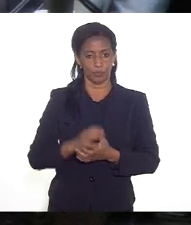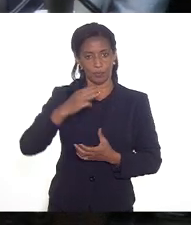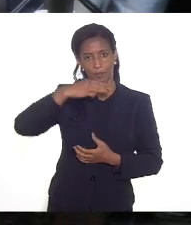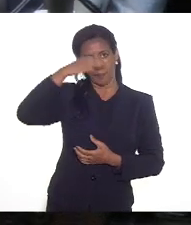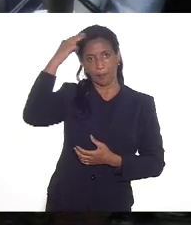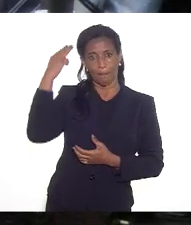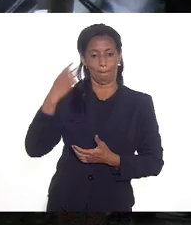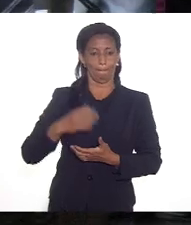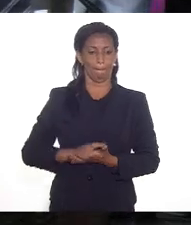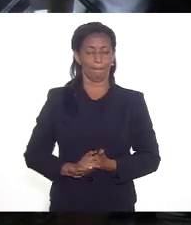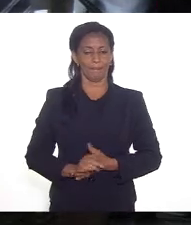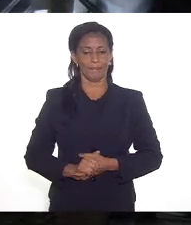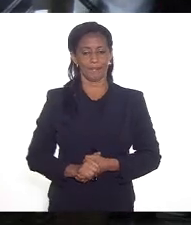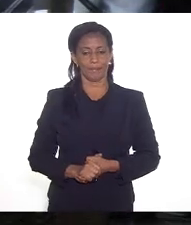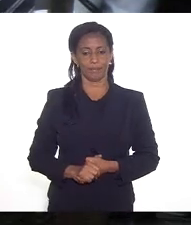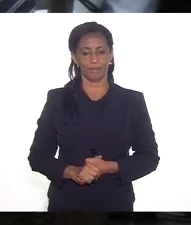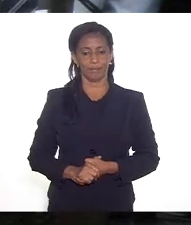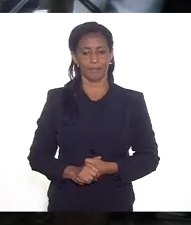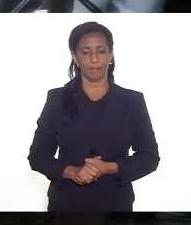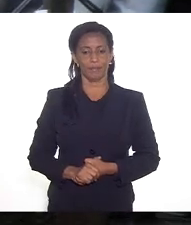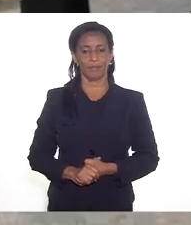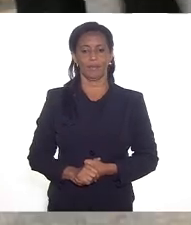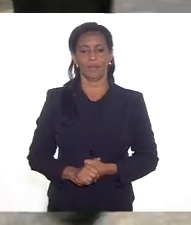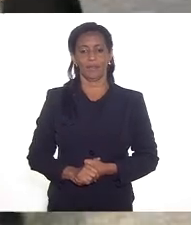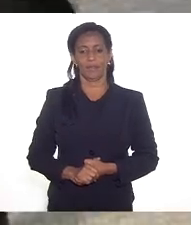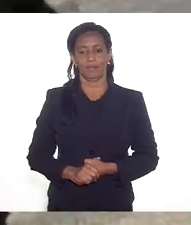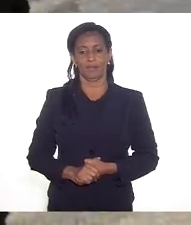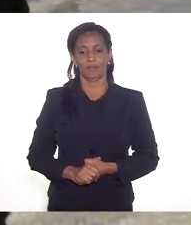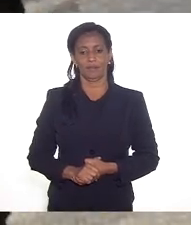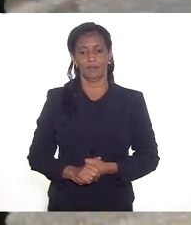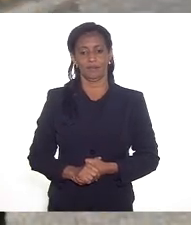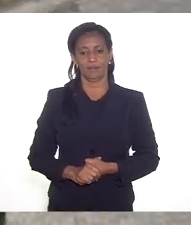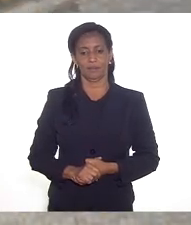Deputado Márcio Pacheco E aí